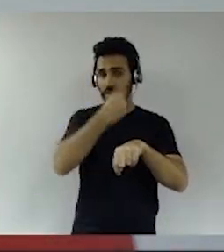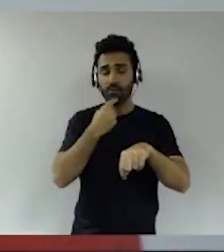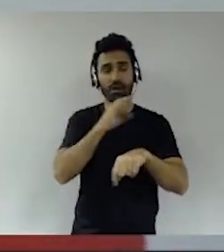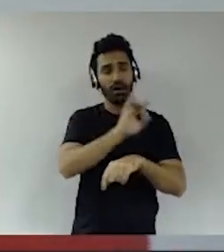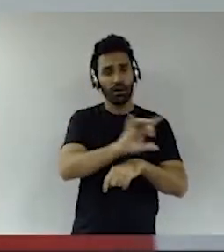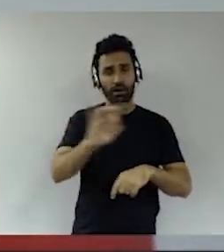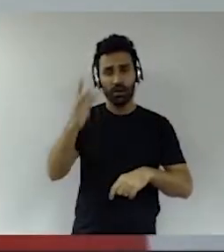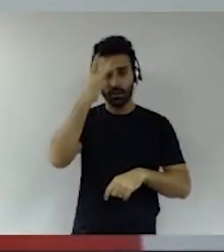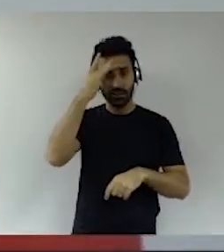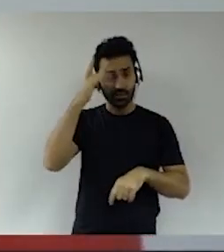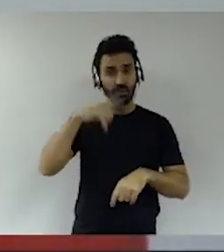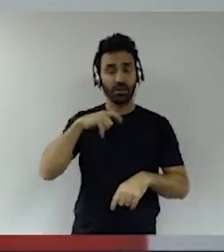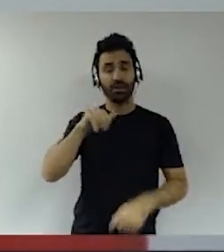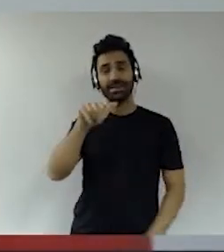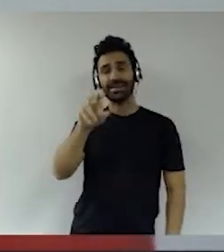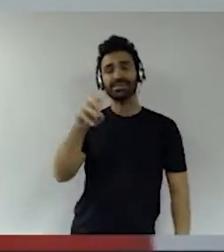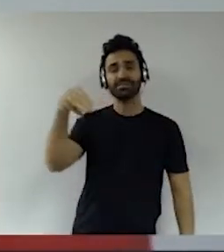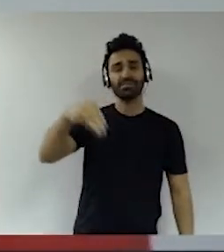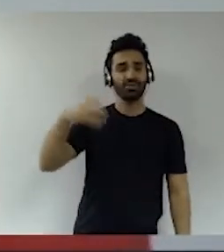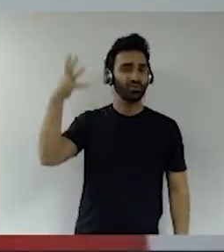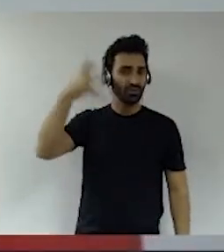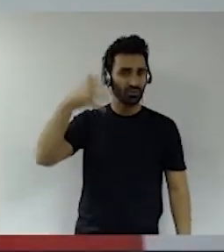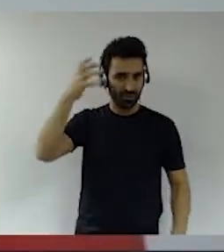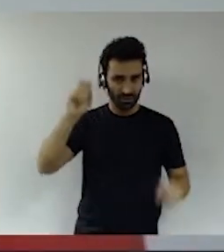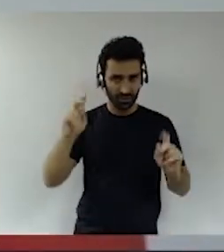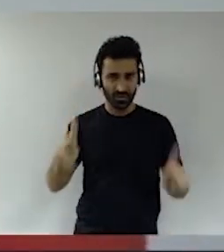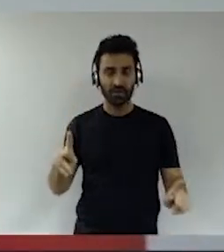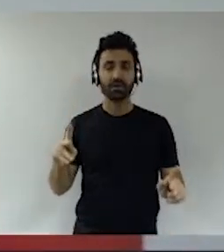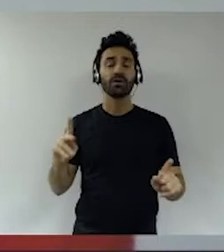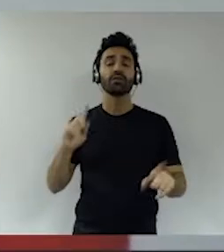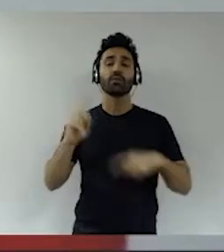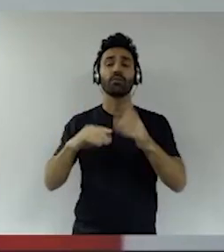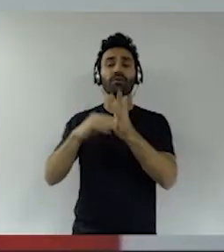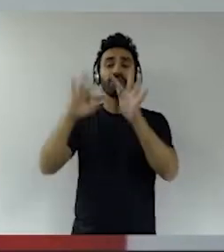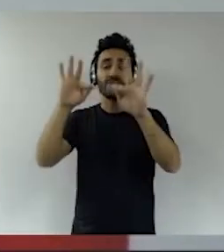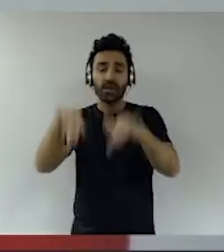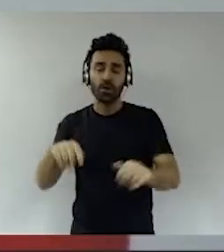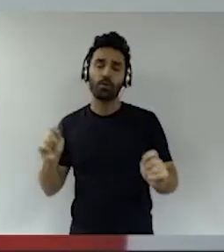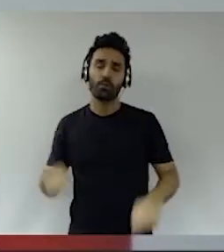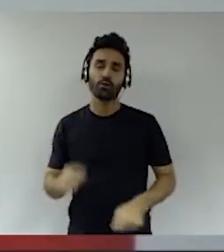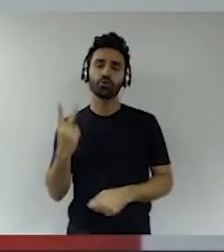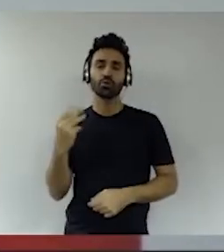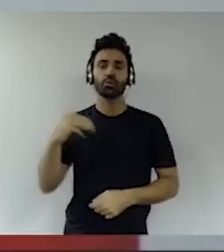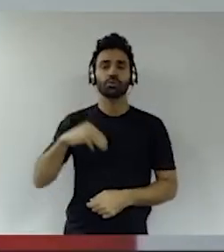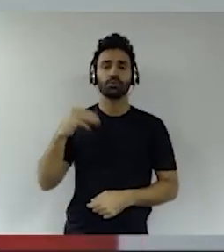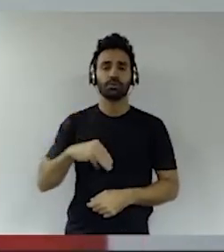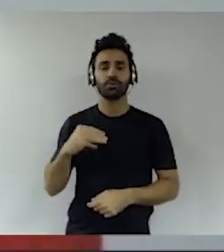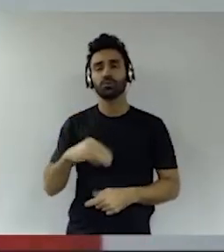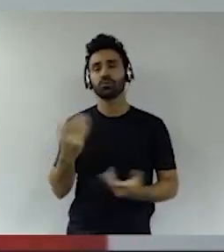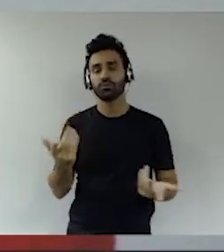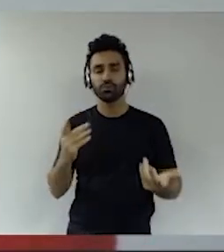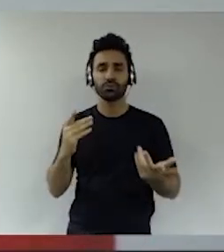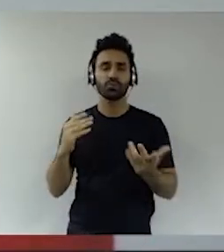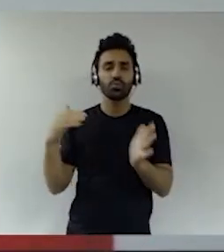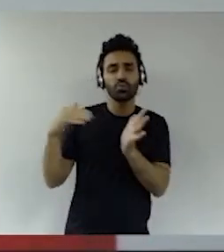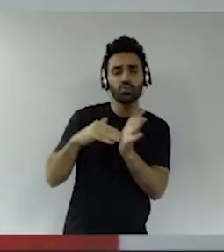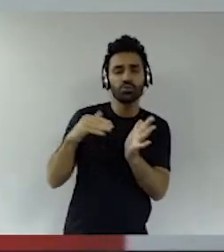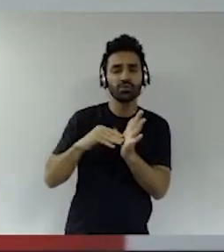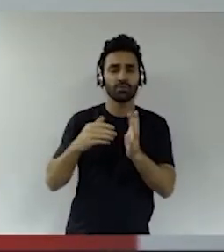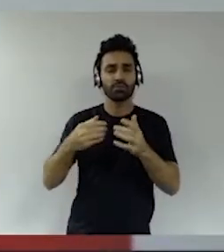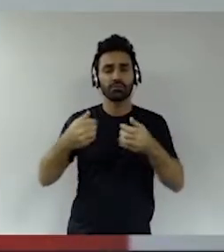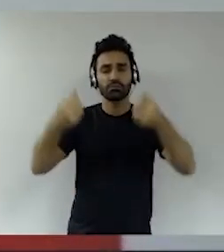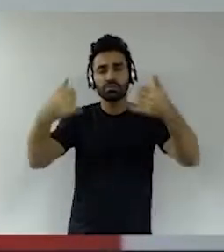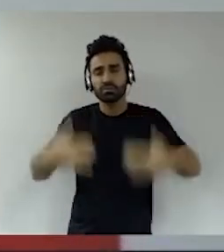terá 15 minutos para explanação e, ao final, 2 minutos para as considerações finais. Com grande